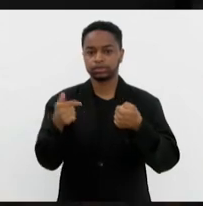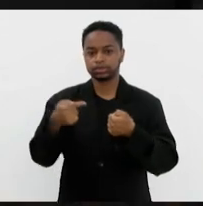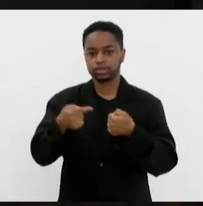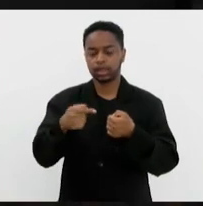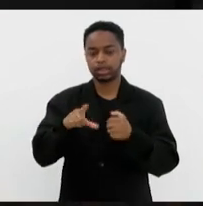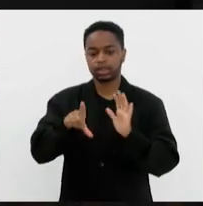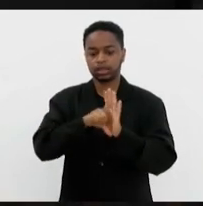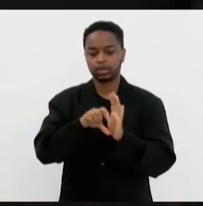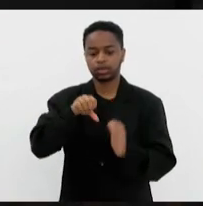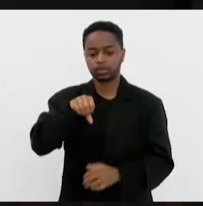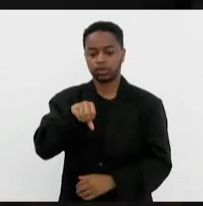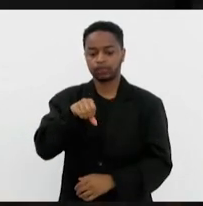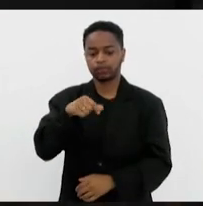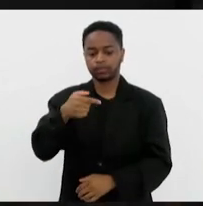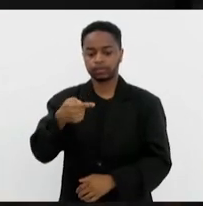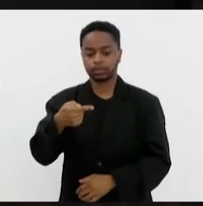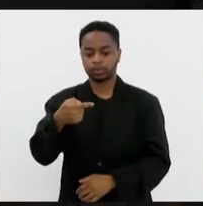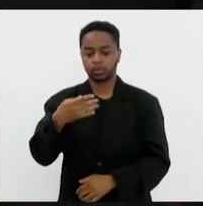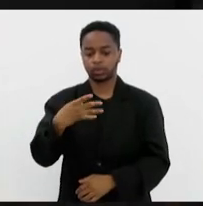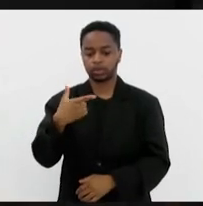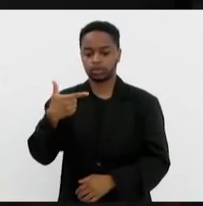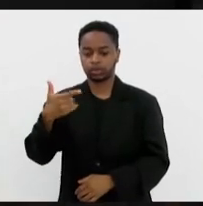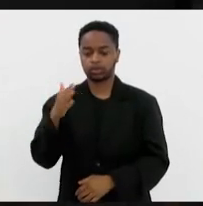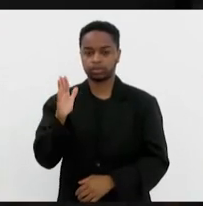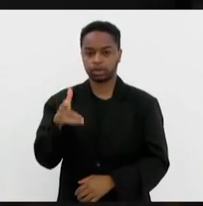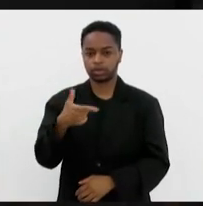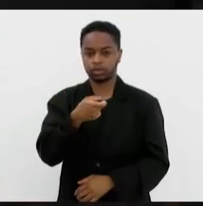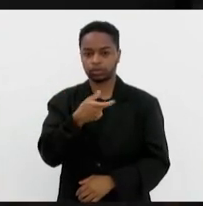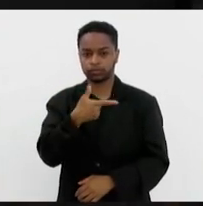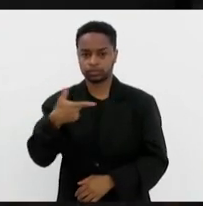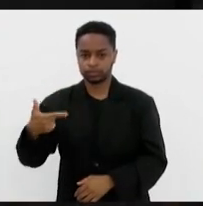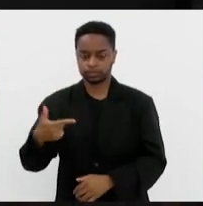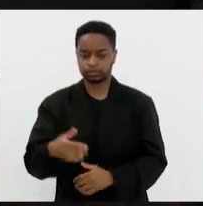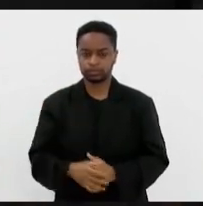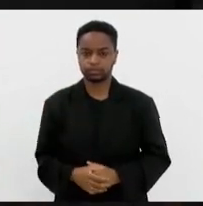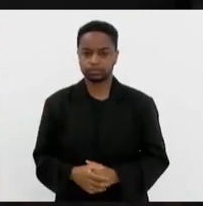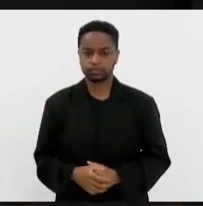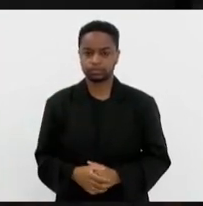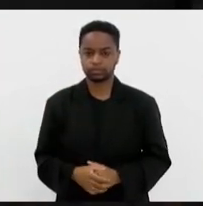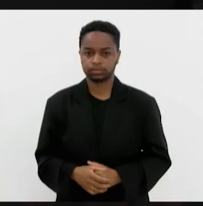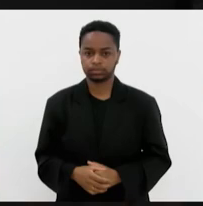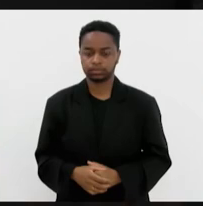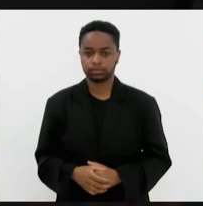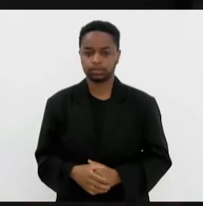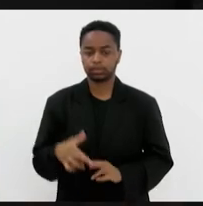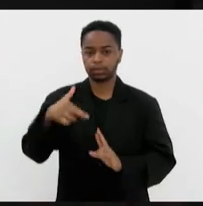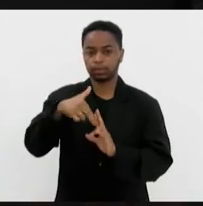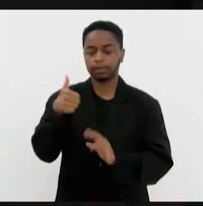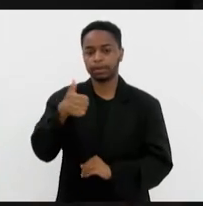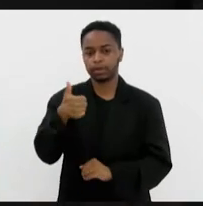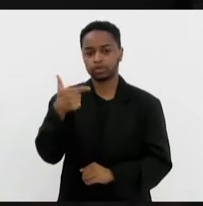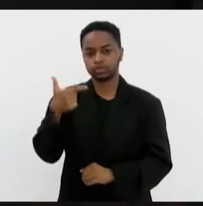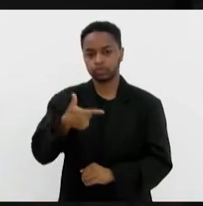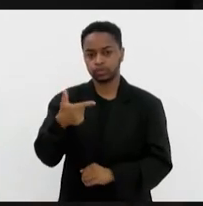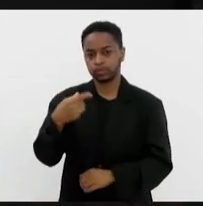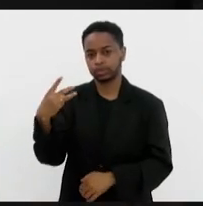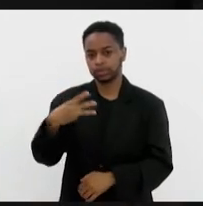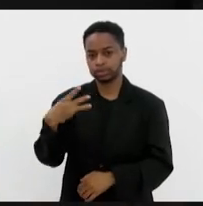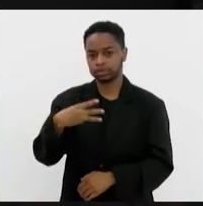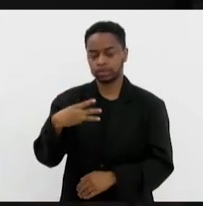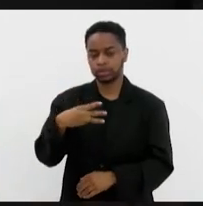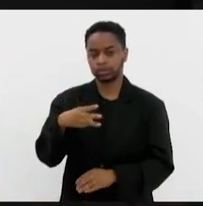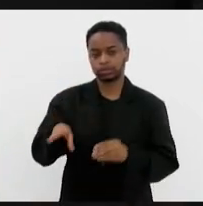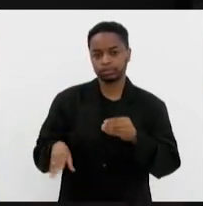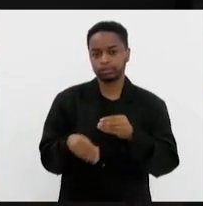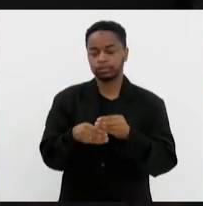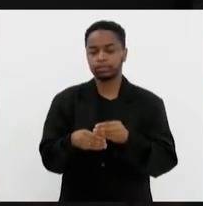lei 9.742, de 27 de junho de 22, e inclui os parágrafos 1º, 2º e 3º, pareceres